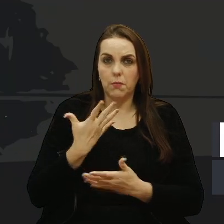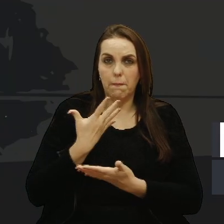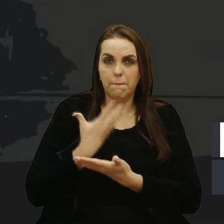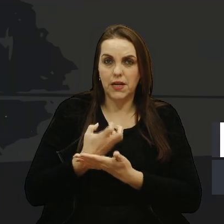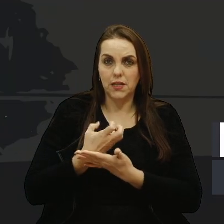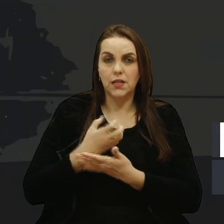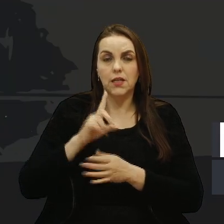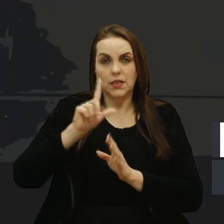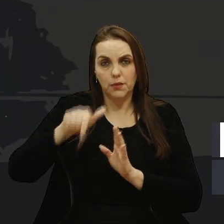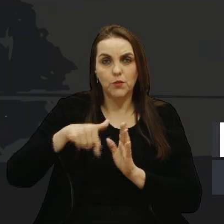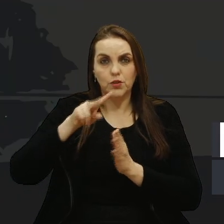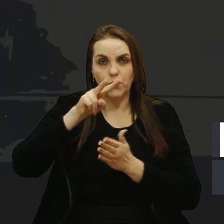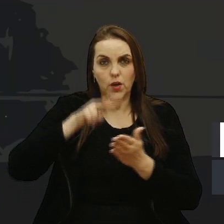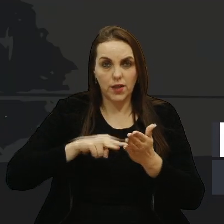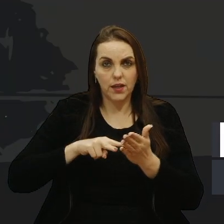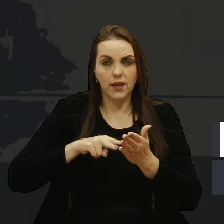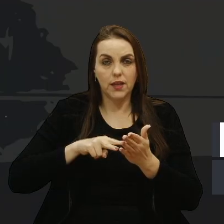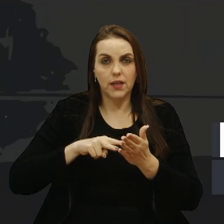ler depois,